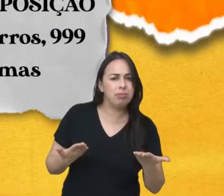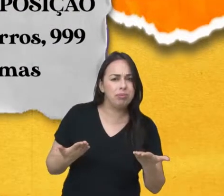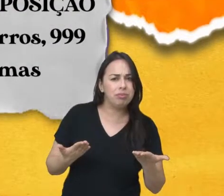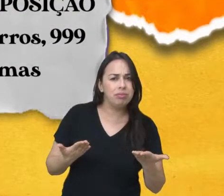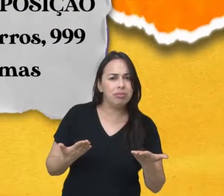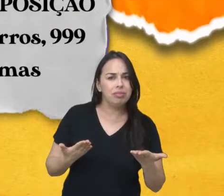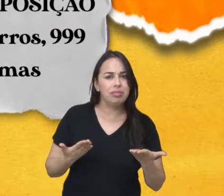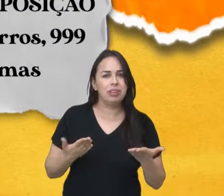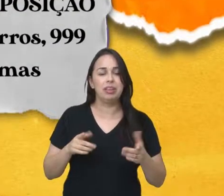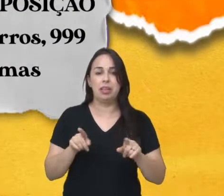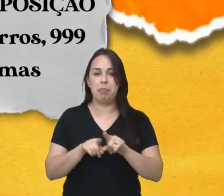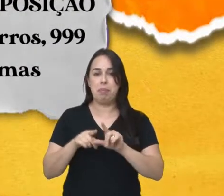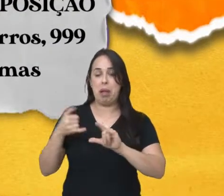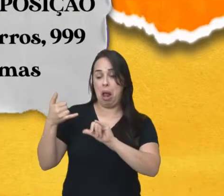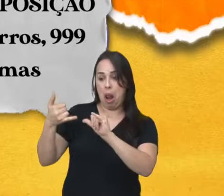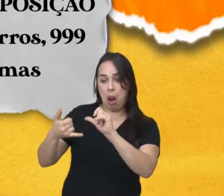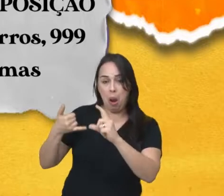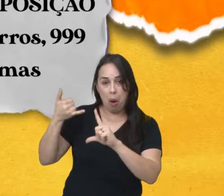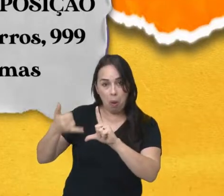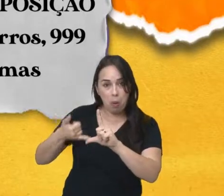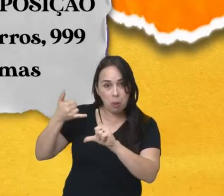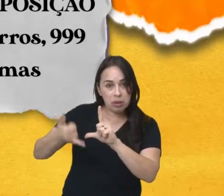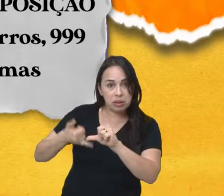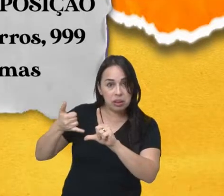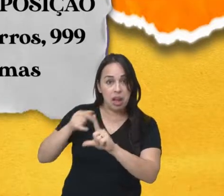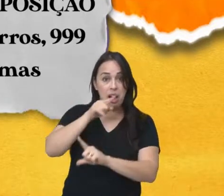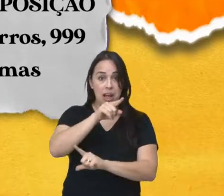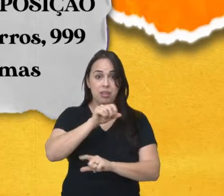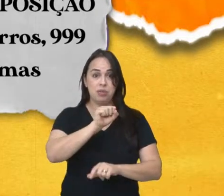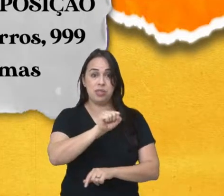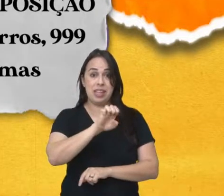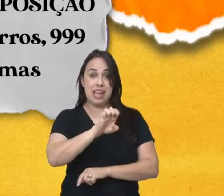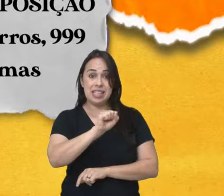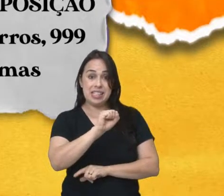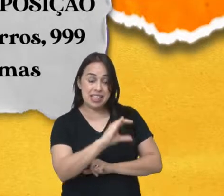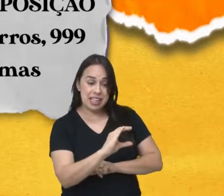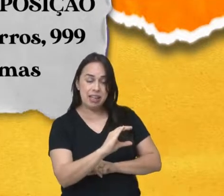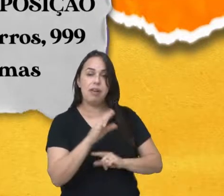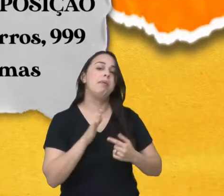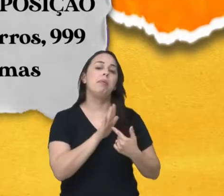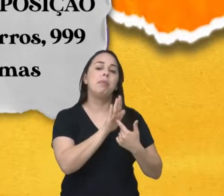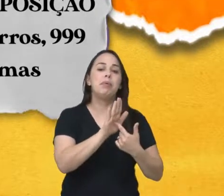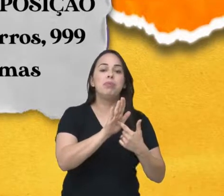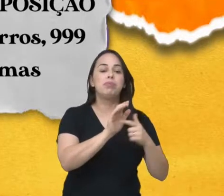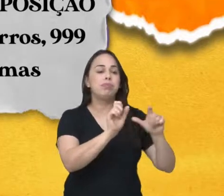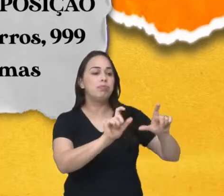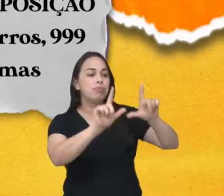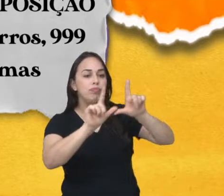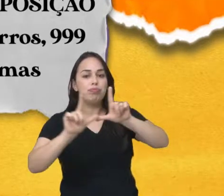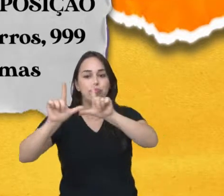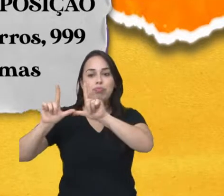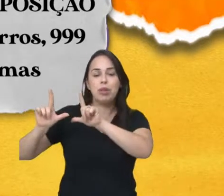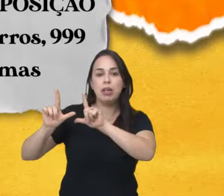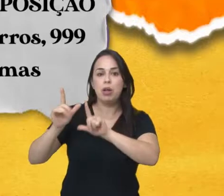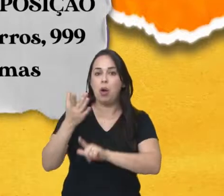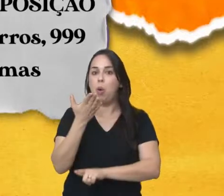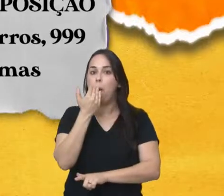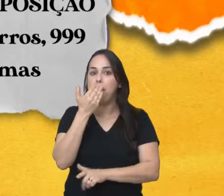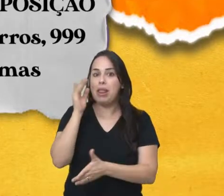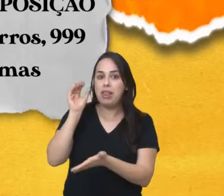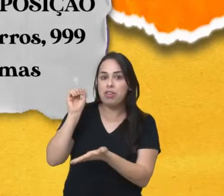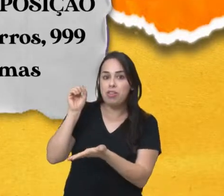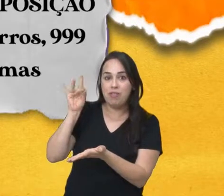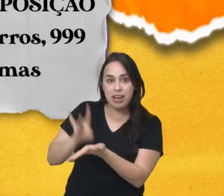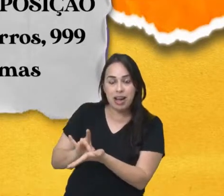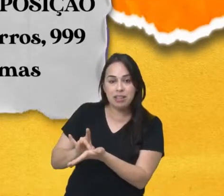De maneira lúdica e interativa, o Sesc de São José traz a exposição Comida de Verdade no Meu Pedaço.